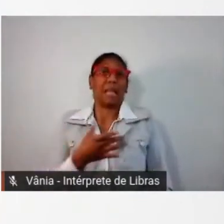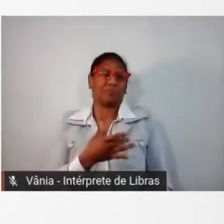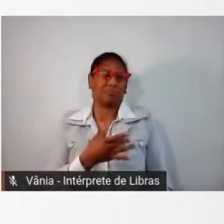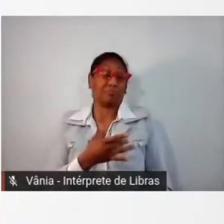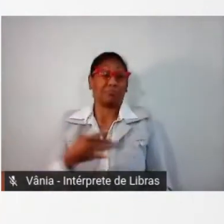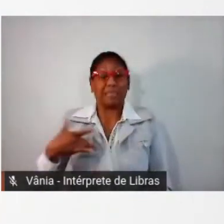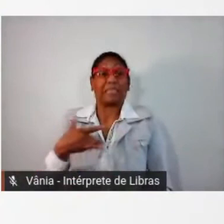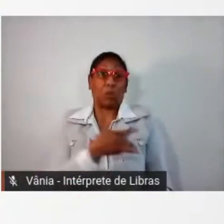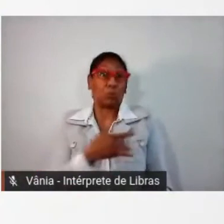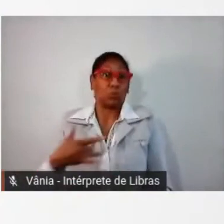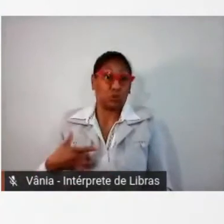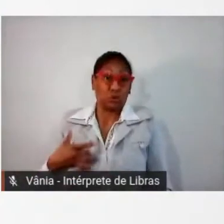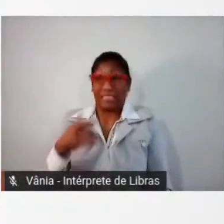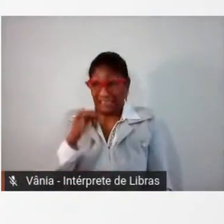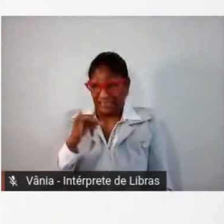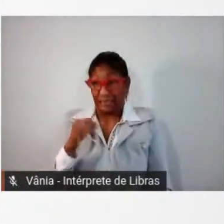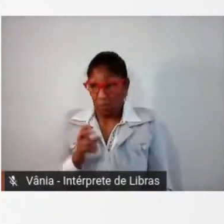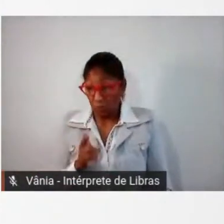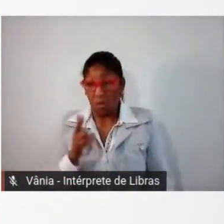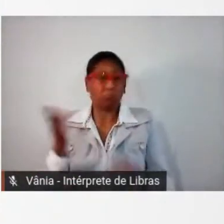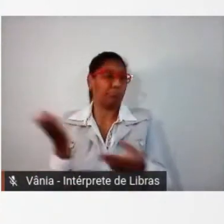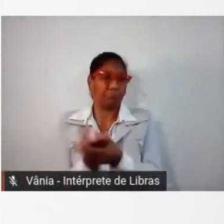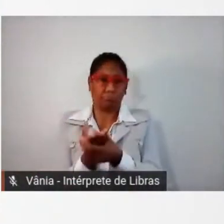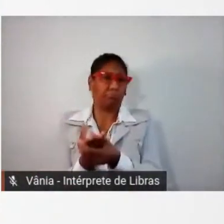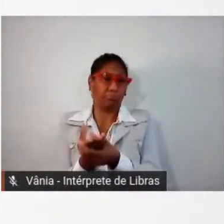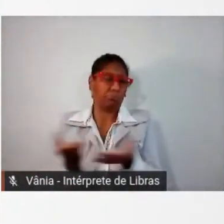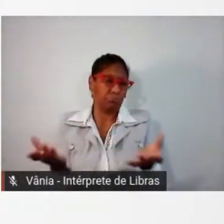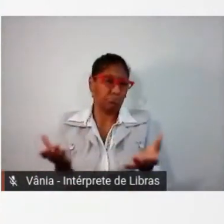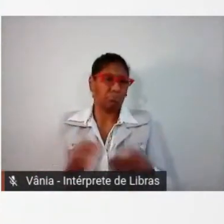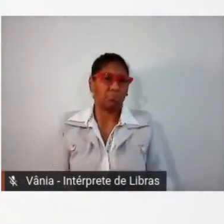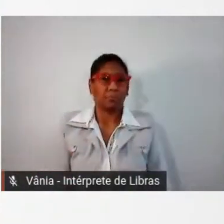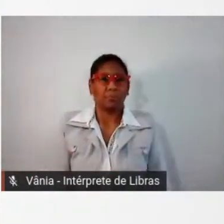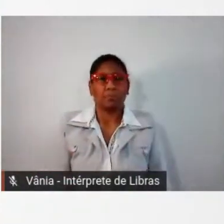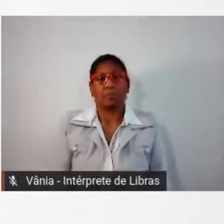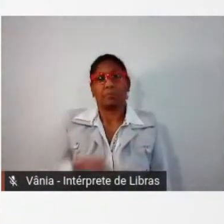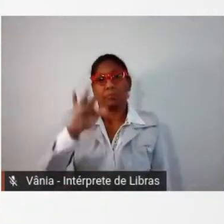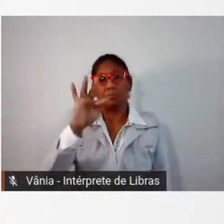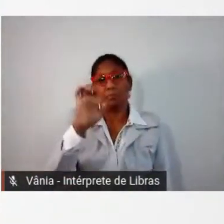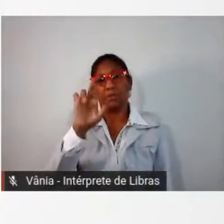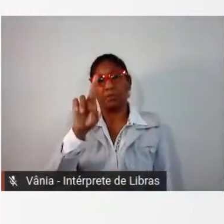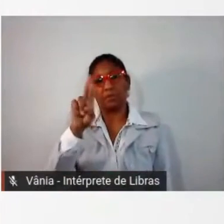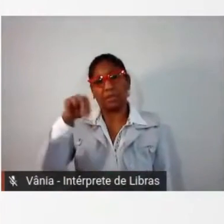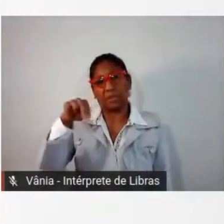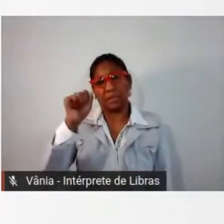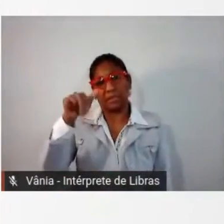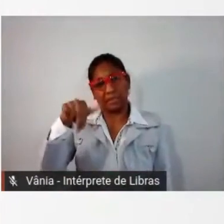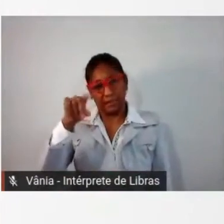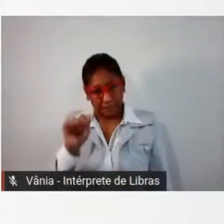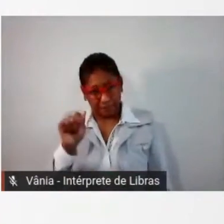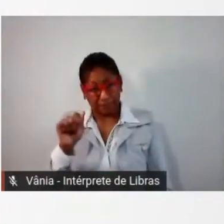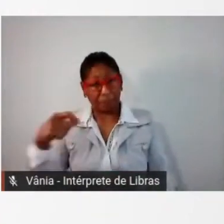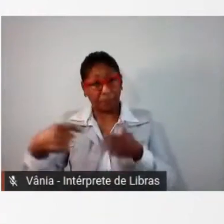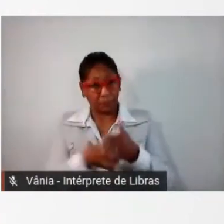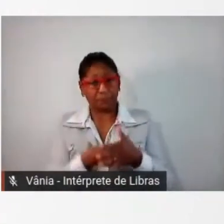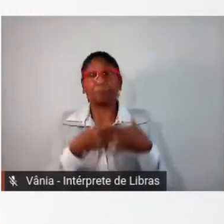punições que forem possíveis e necessárias em casos como este. A Fernanda Crâncio, do Jornal do Comércio, pergunta: